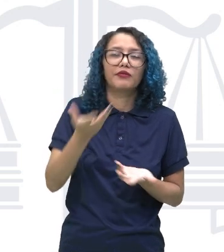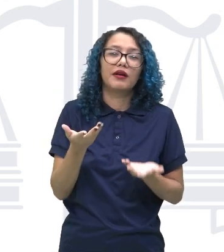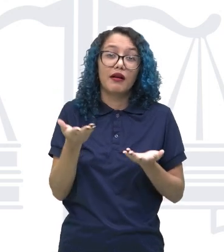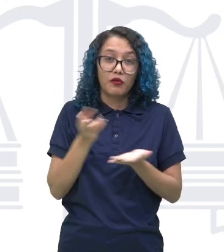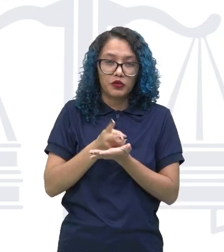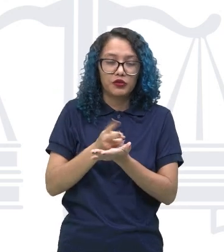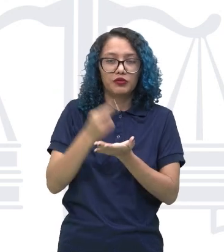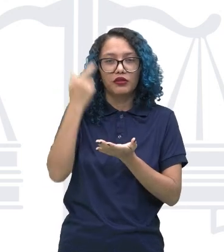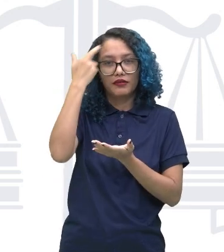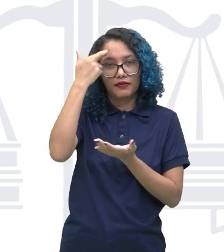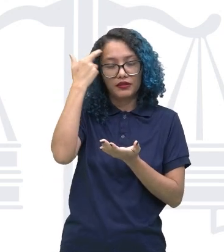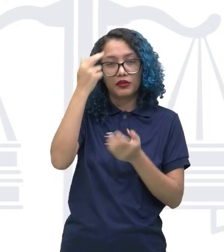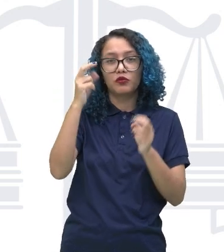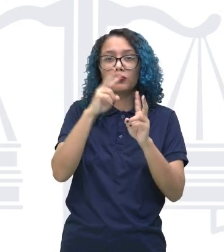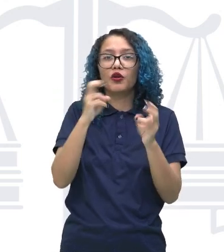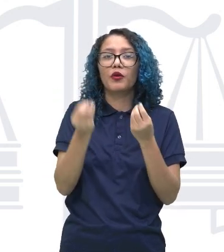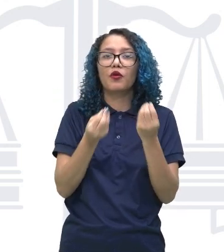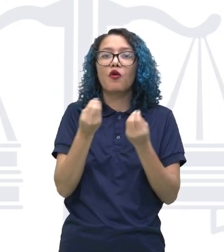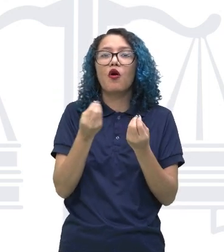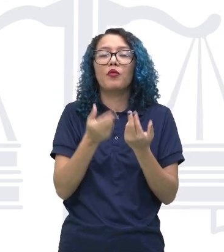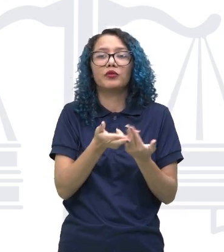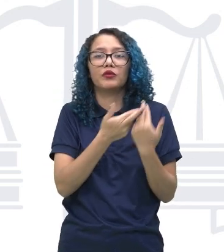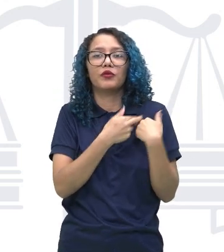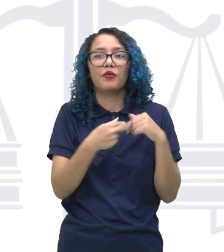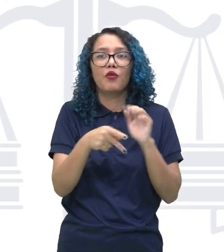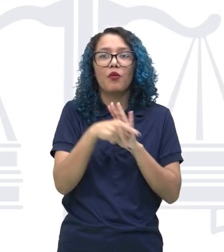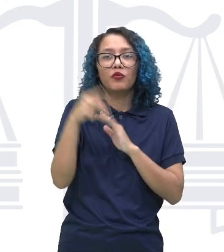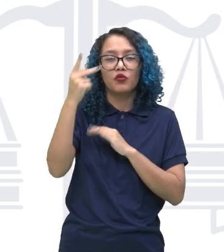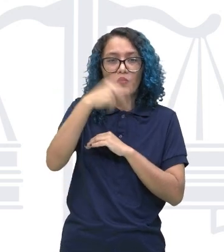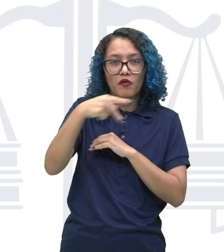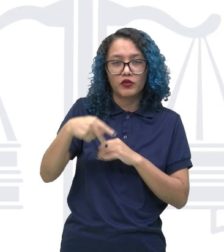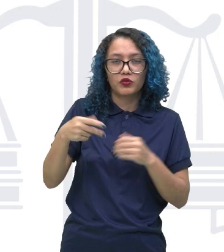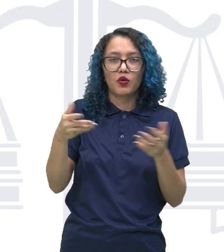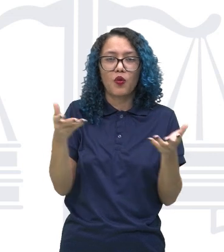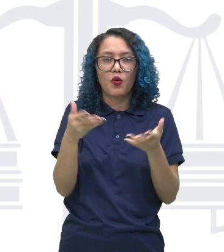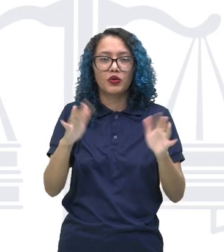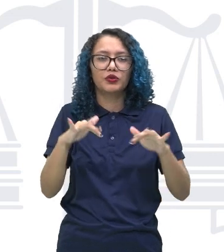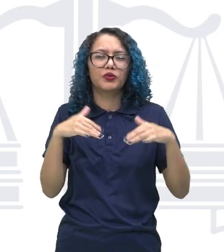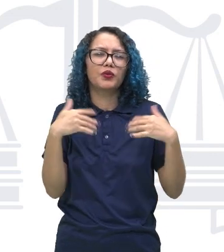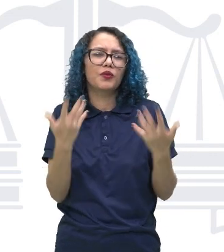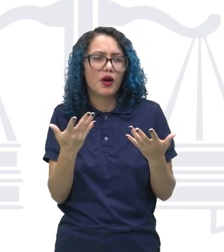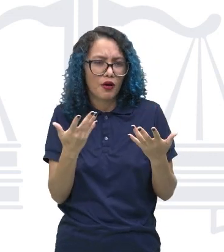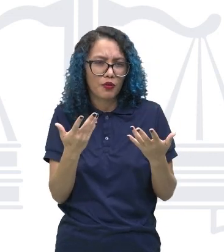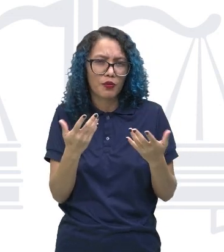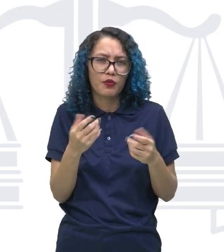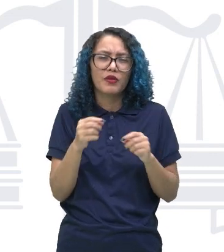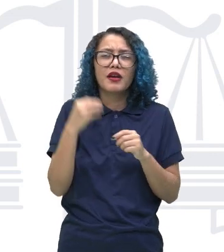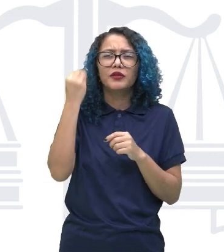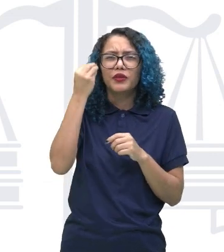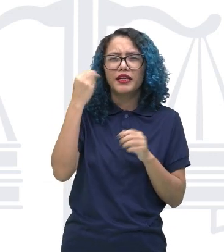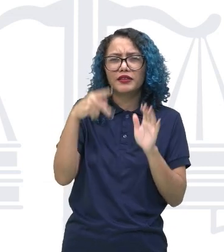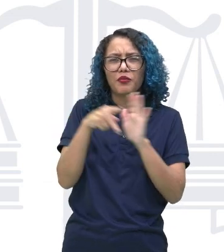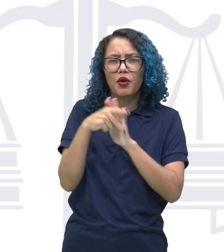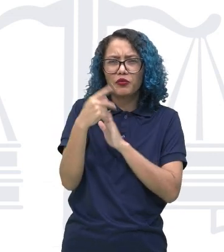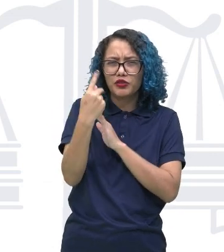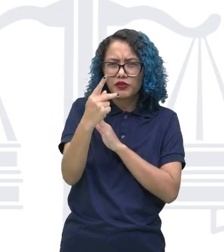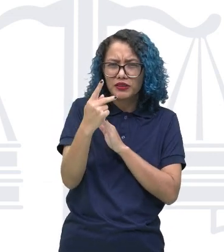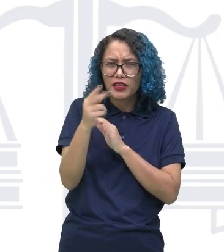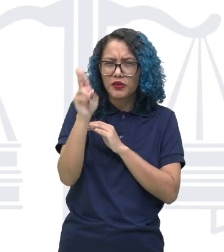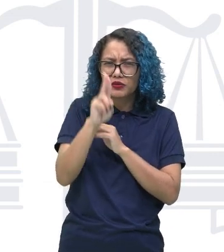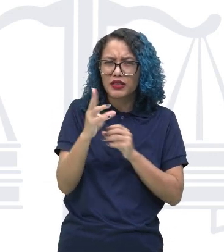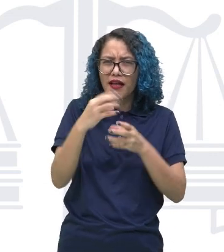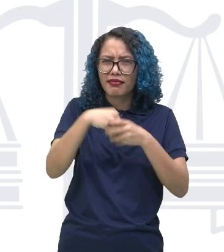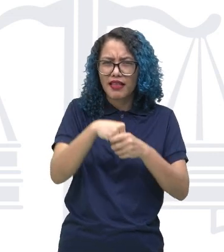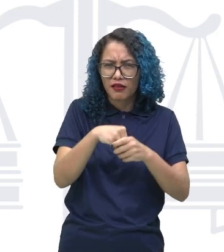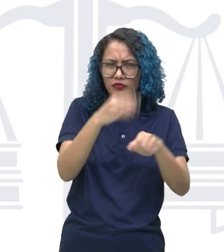reflexão sobre o papel do professor hoje. O que levaria você, o que você levaria da sua experiência para a sua prática